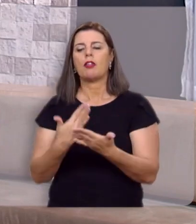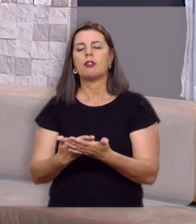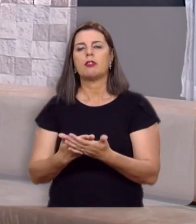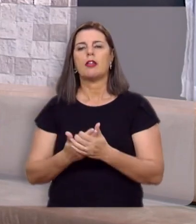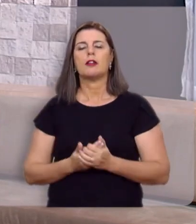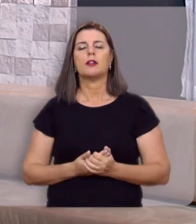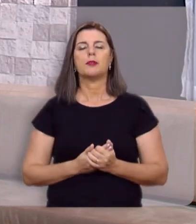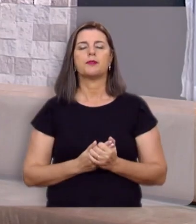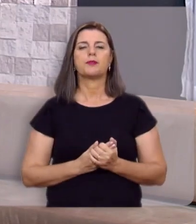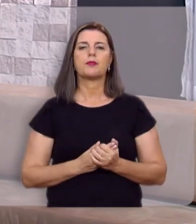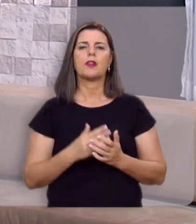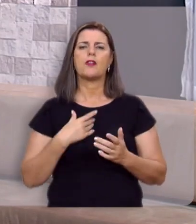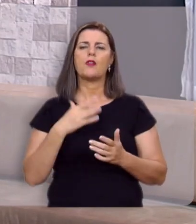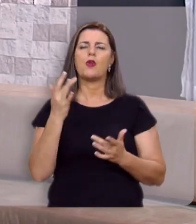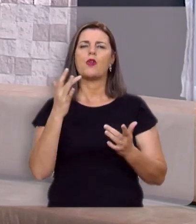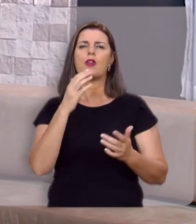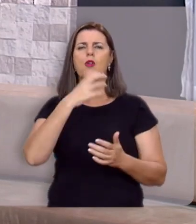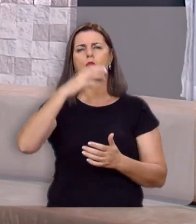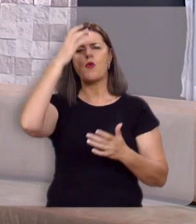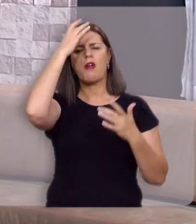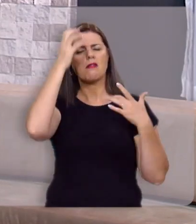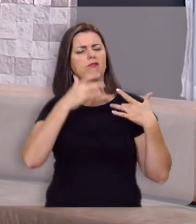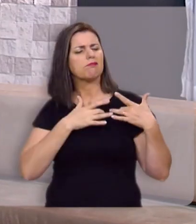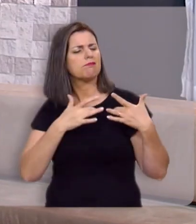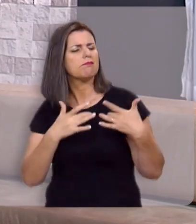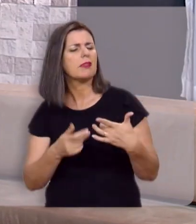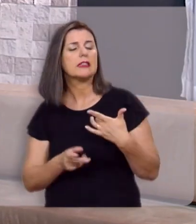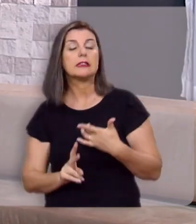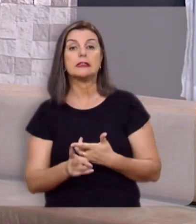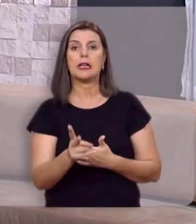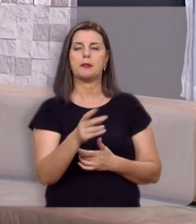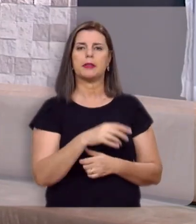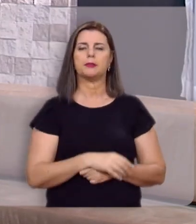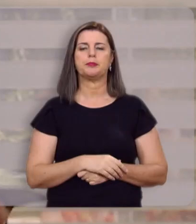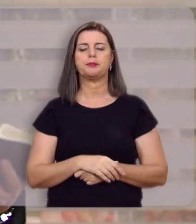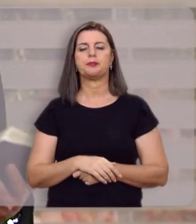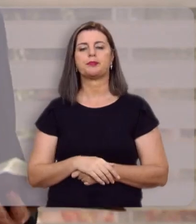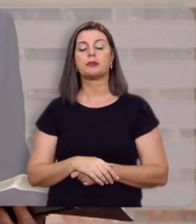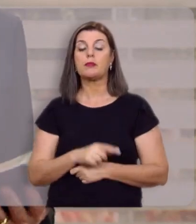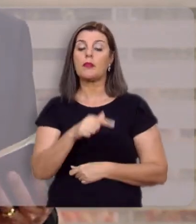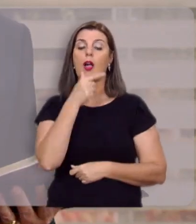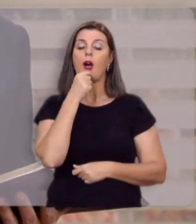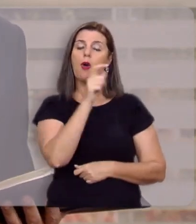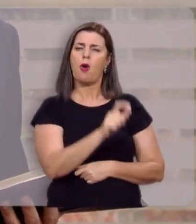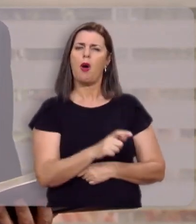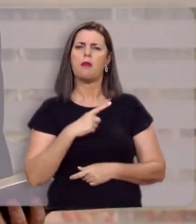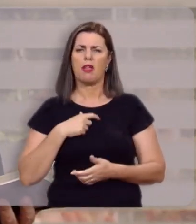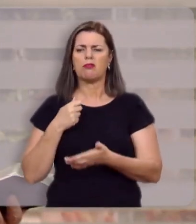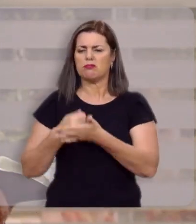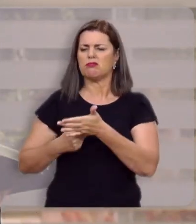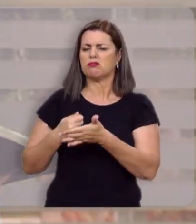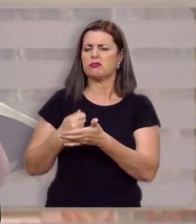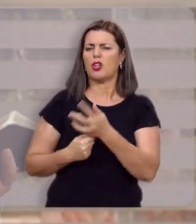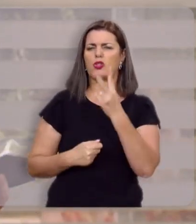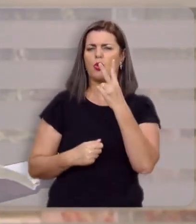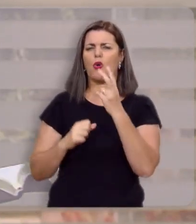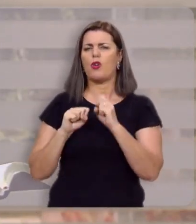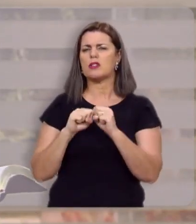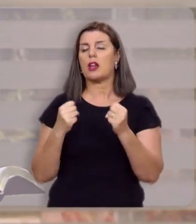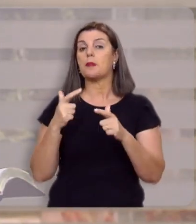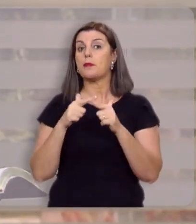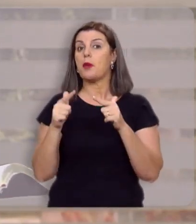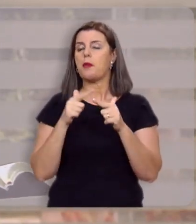reis mais piedosos de todos os tempos. Este homem enfrentou dois